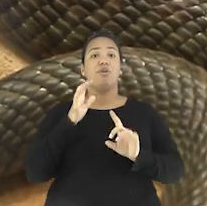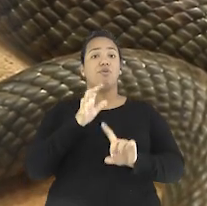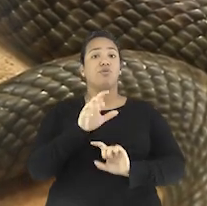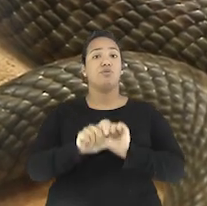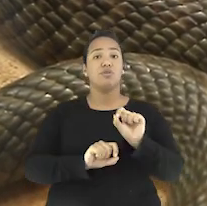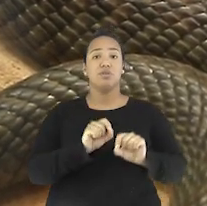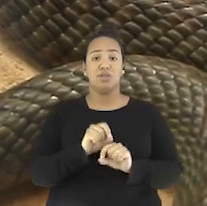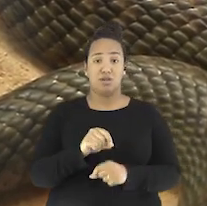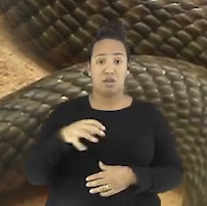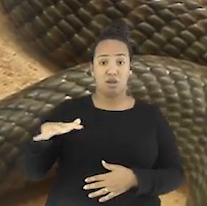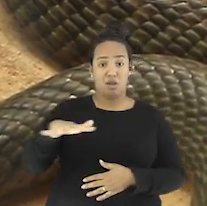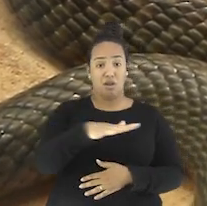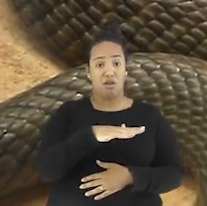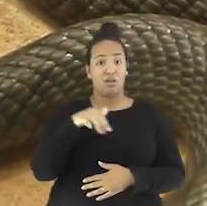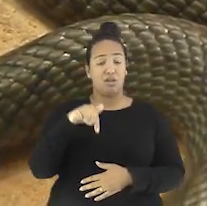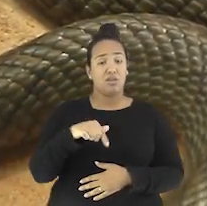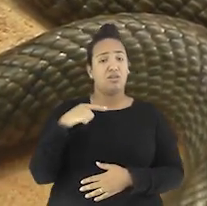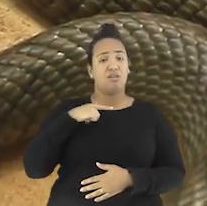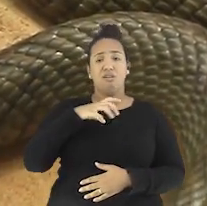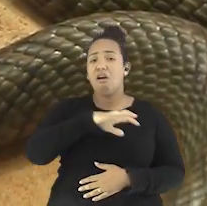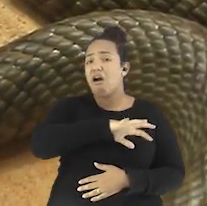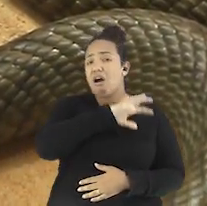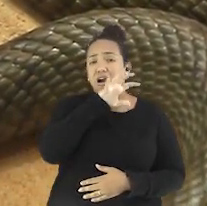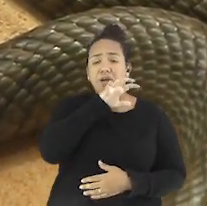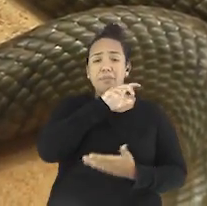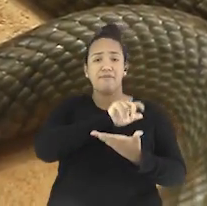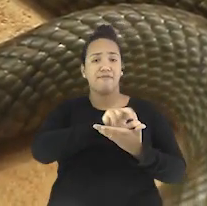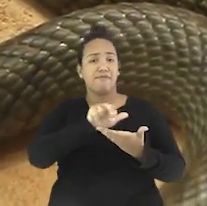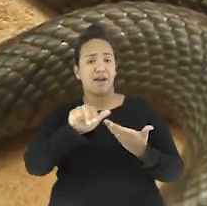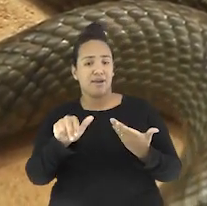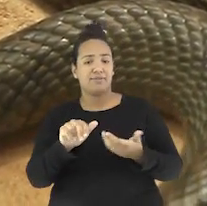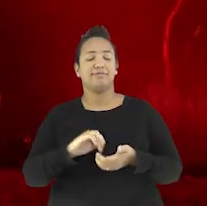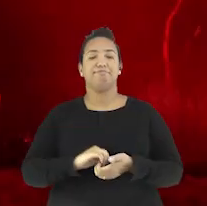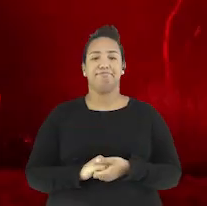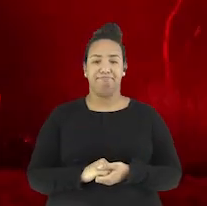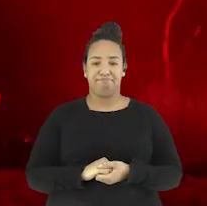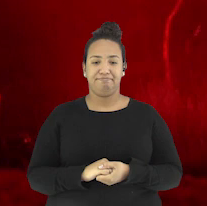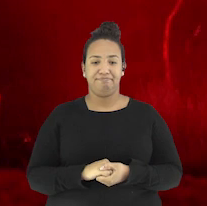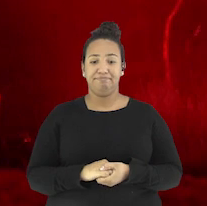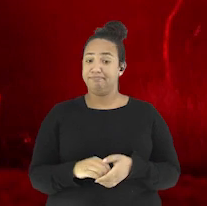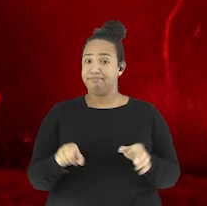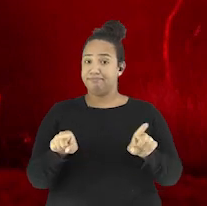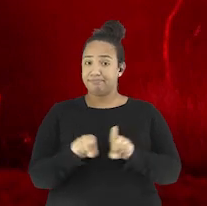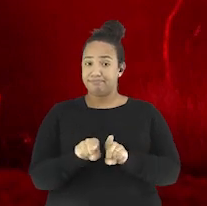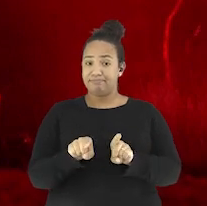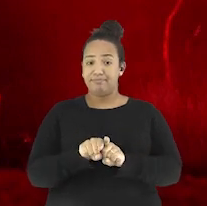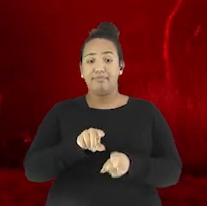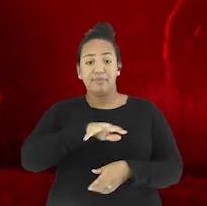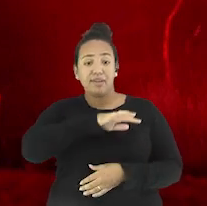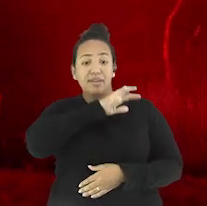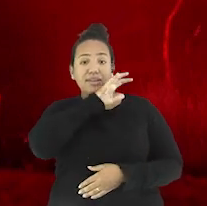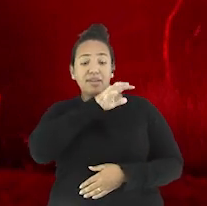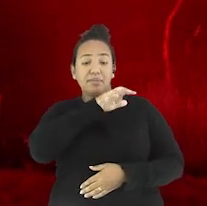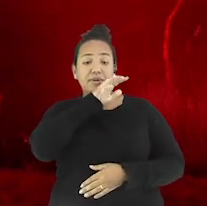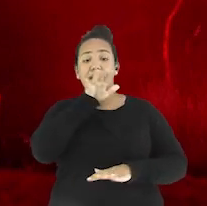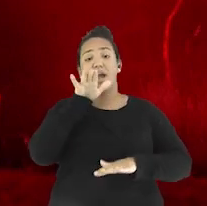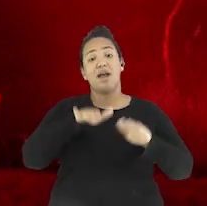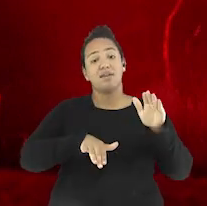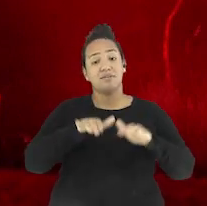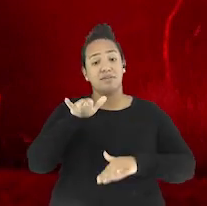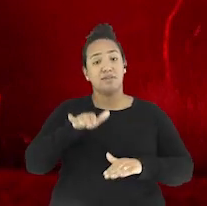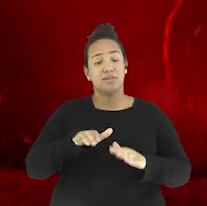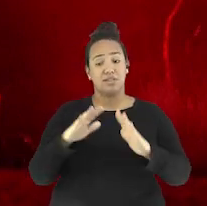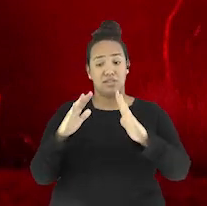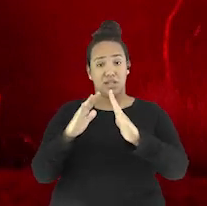se desenvolvam diferentes espécies, tanto animais como vegetais. Além disso, esses animais muitas vezes vão parar